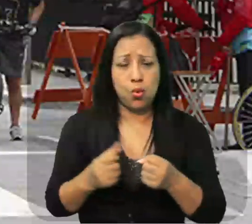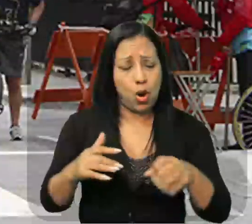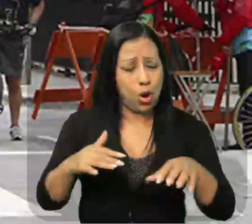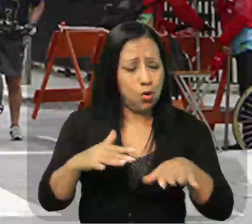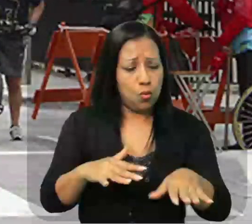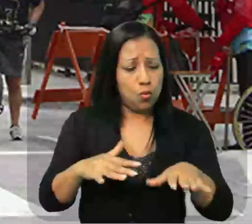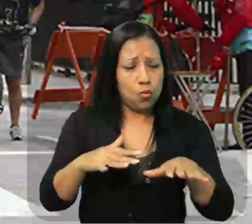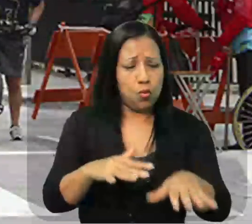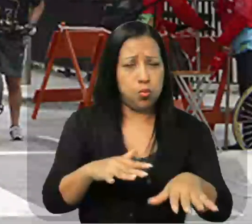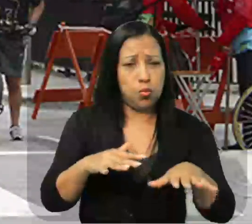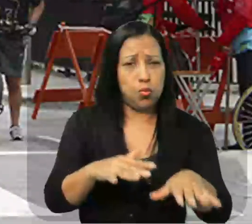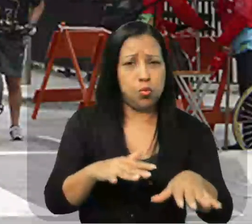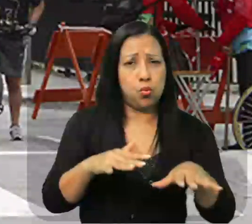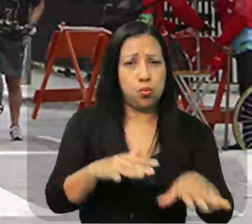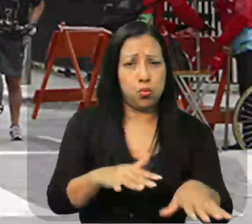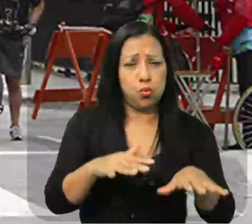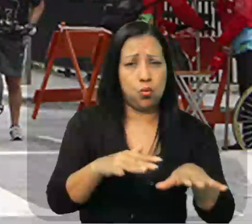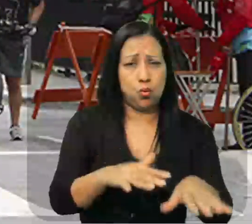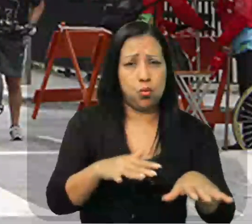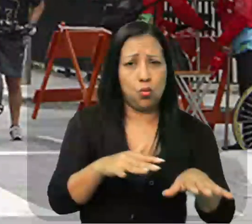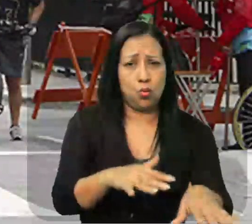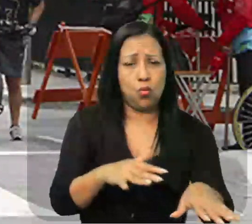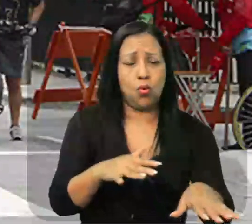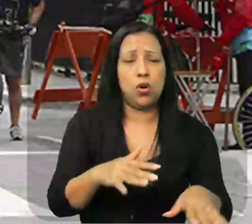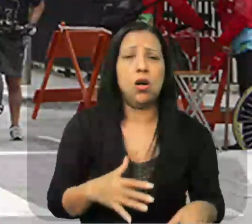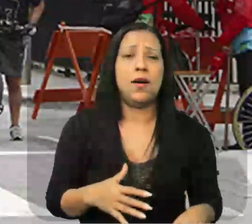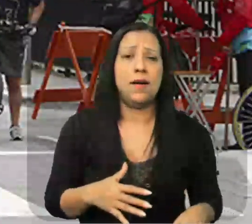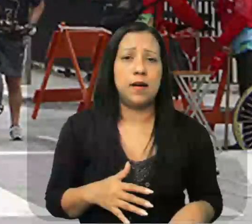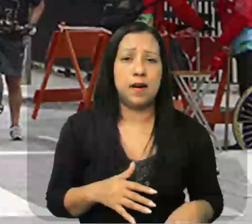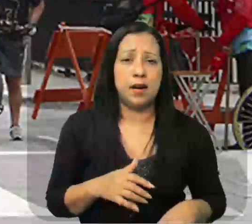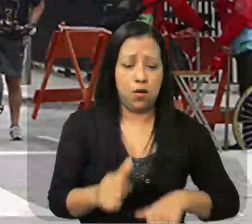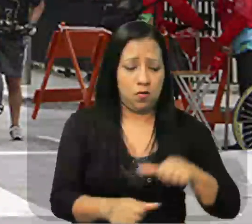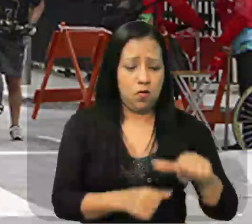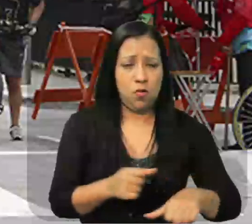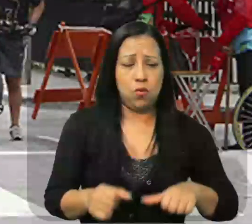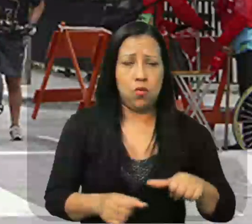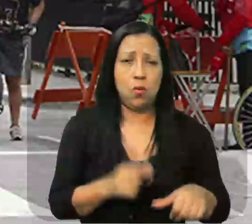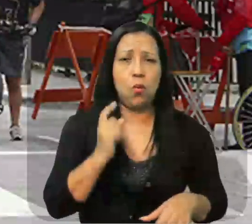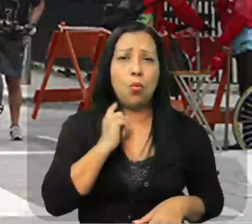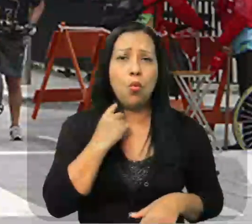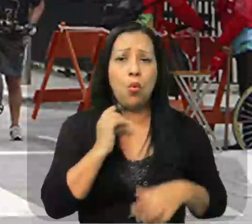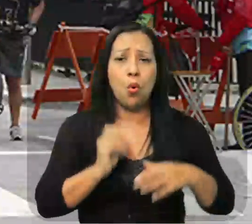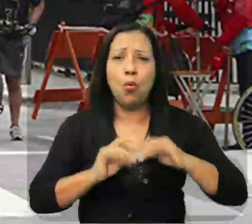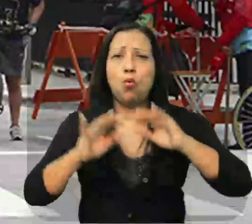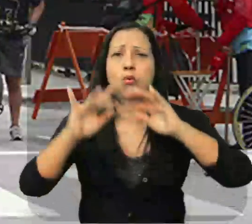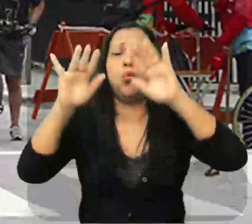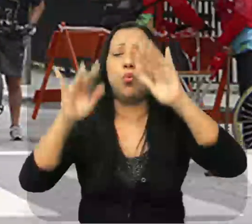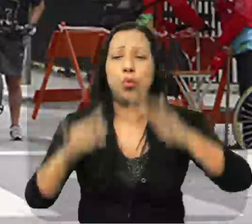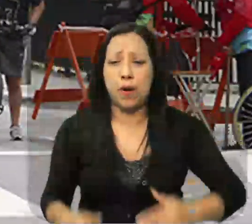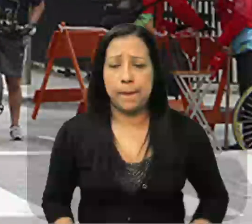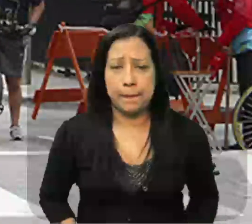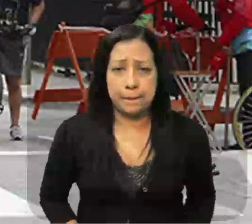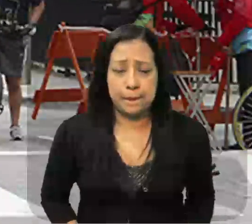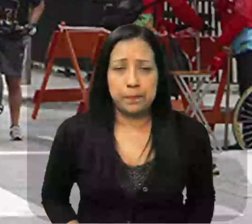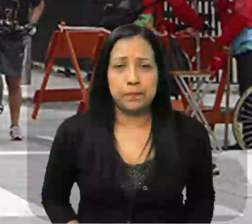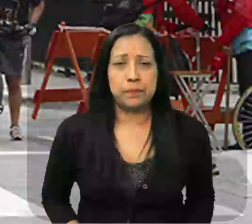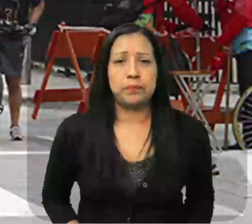fumaça. 24 horas por dia. Então é disso que se torna o trânsito caótico.